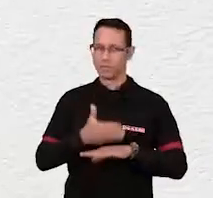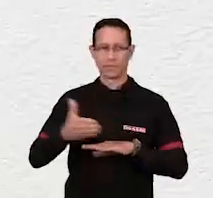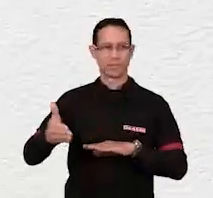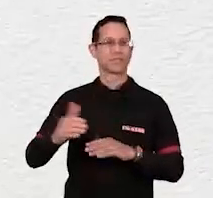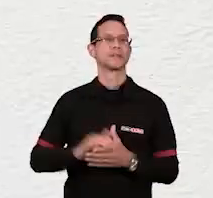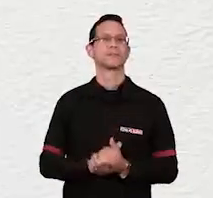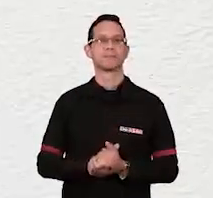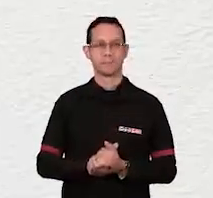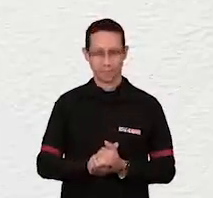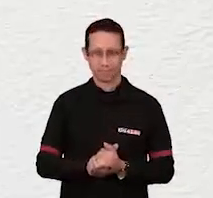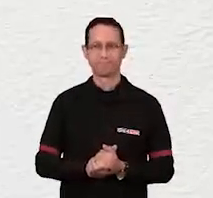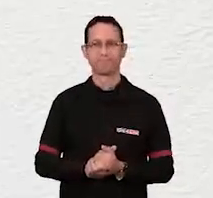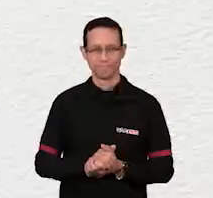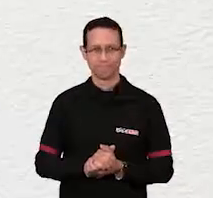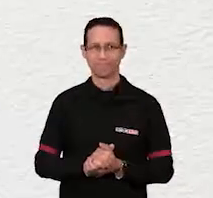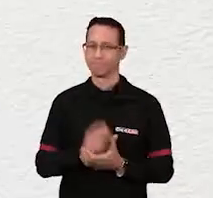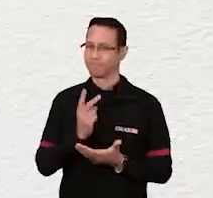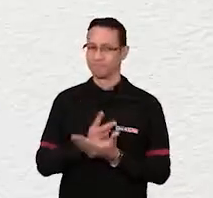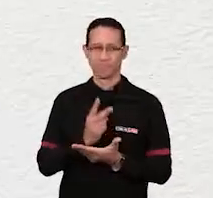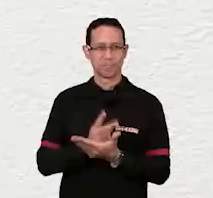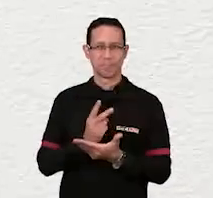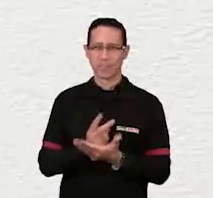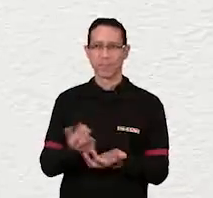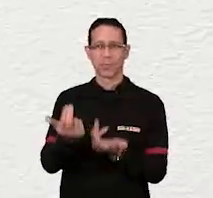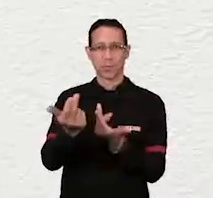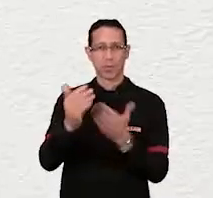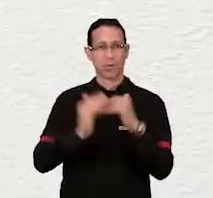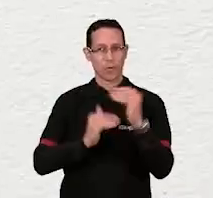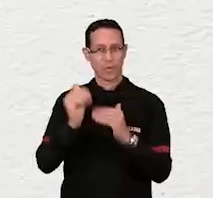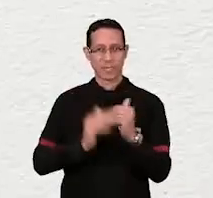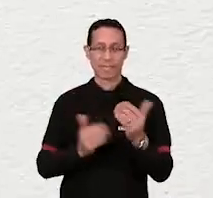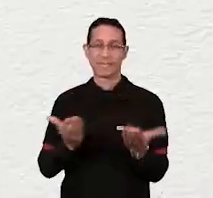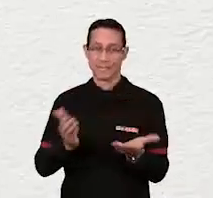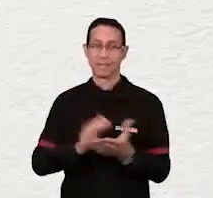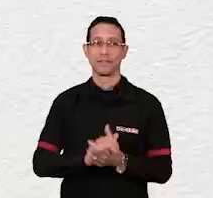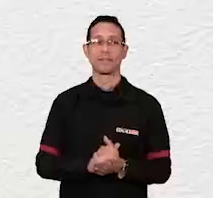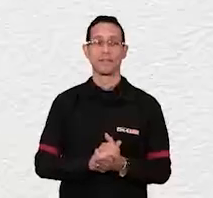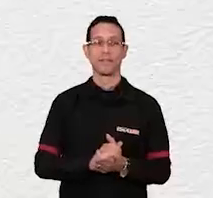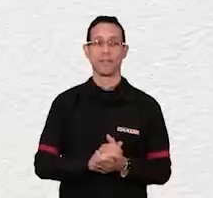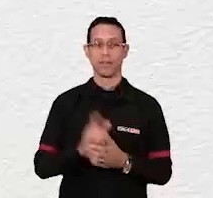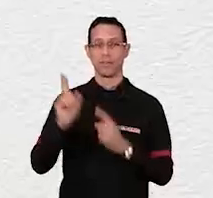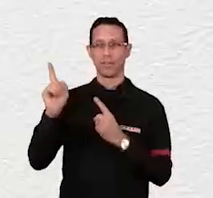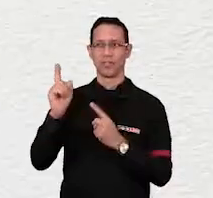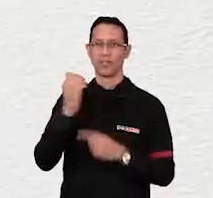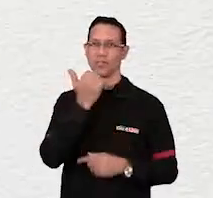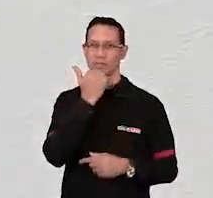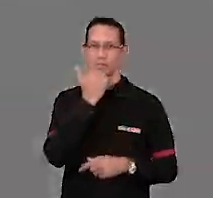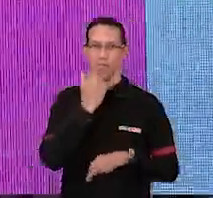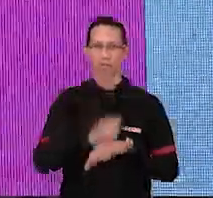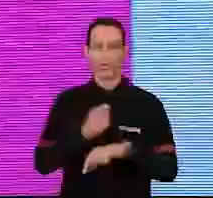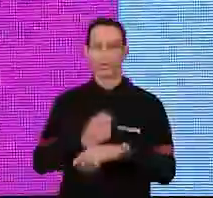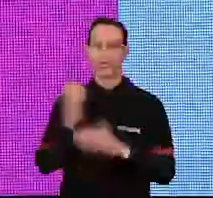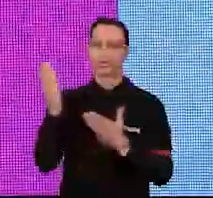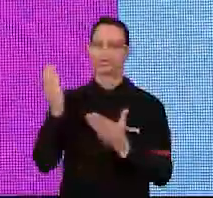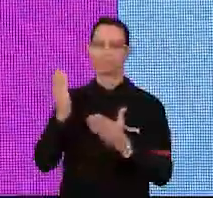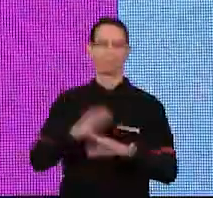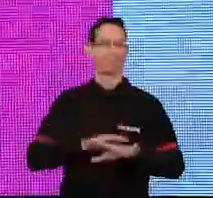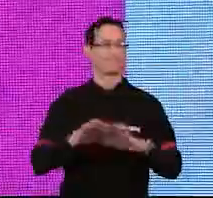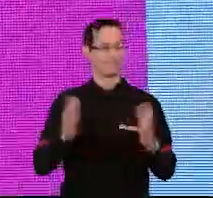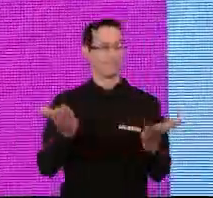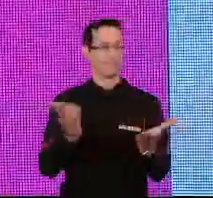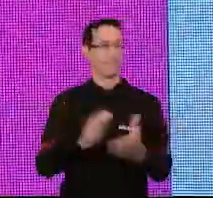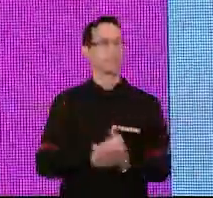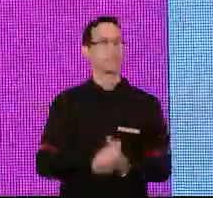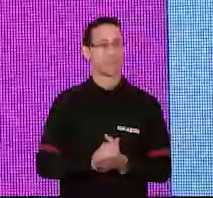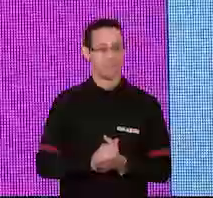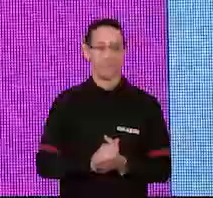ou de algum profissional que faça a mesma coisa que eu faço. E essa expansão com essa lise óssea acabou. Isso é colisteatoma, né? Não tem outro diagnóstico para isso.